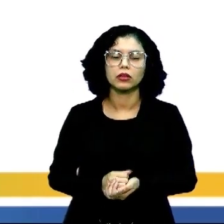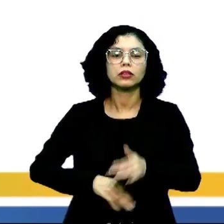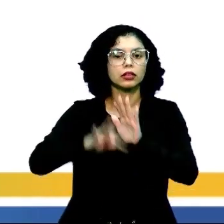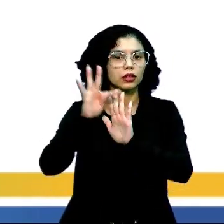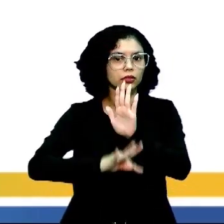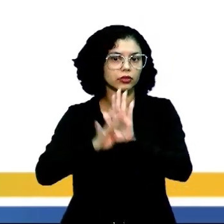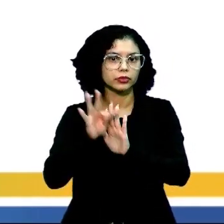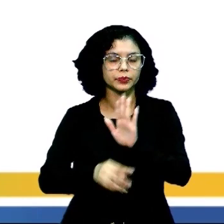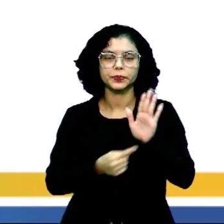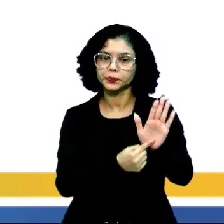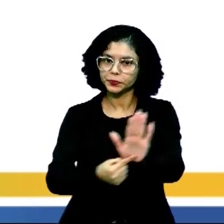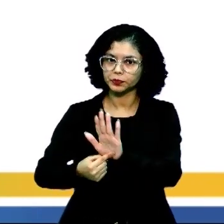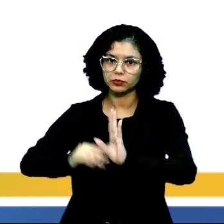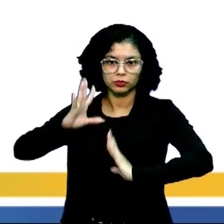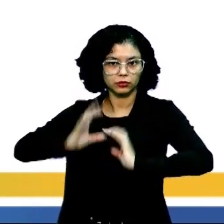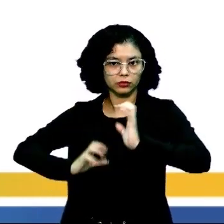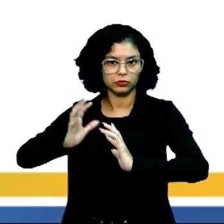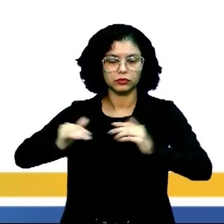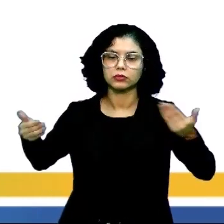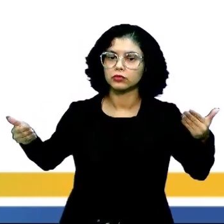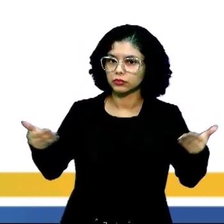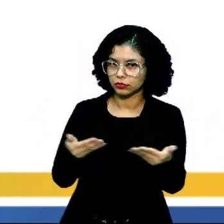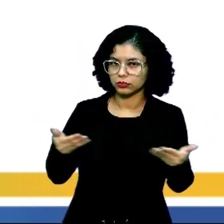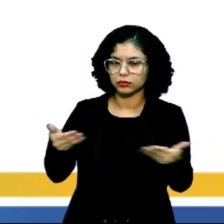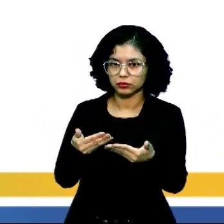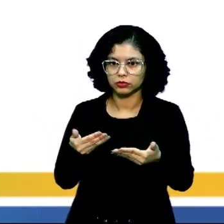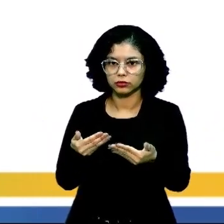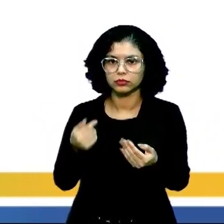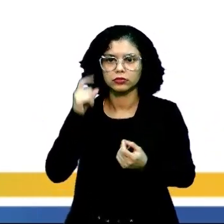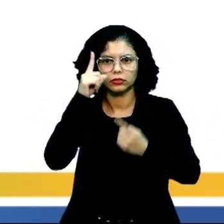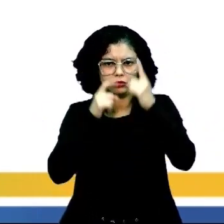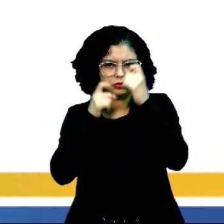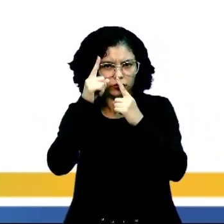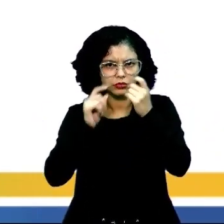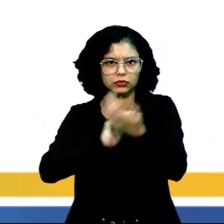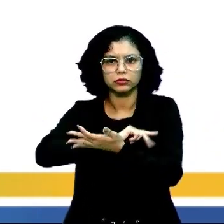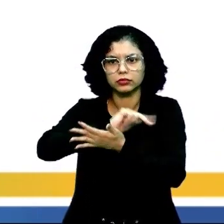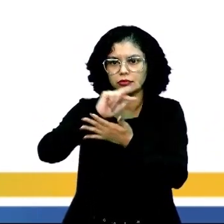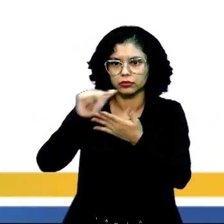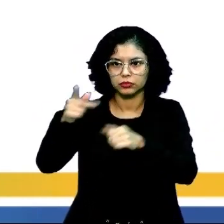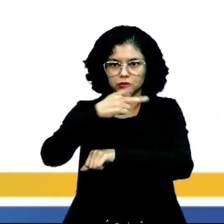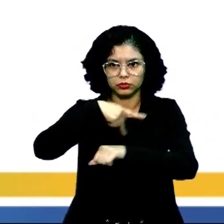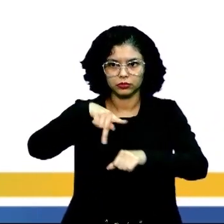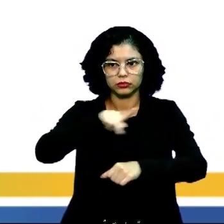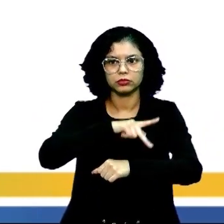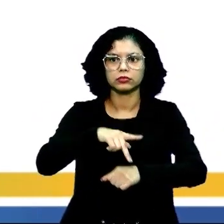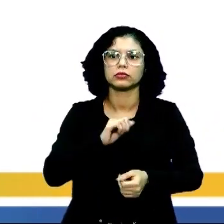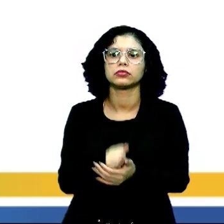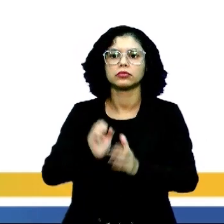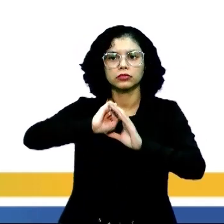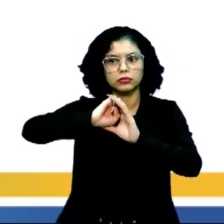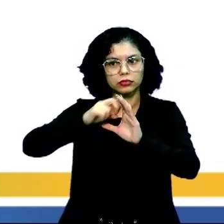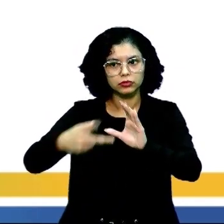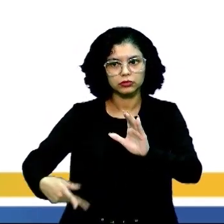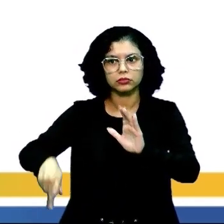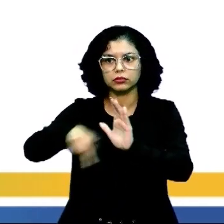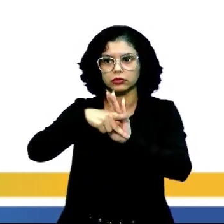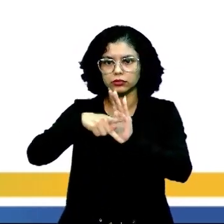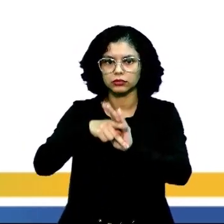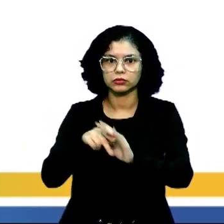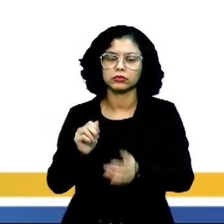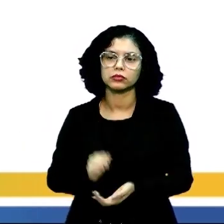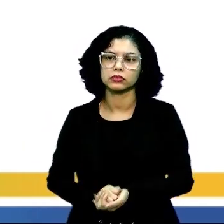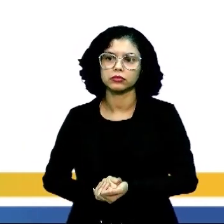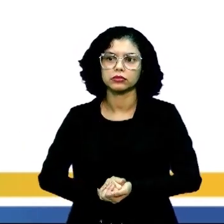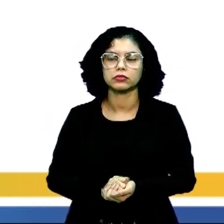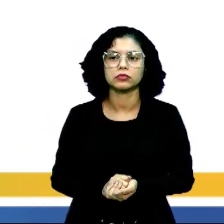O texto expõe um conflito que atualmente tem preocupado vários países e se